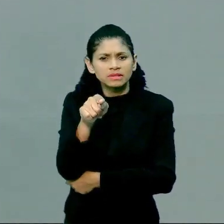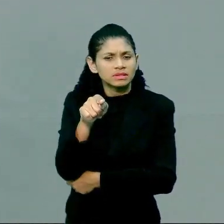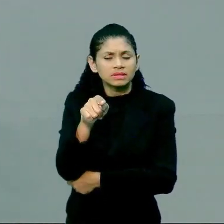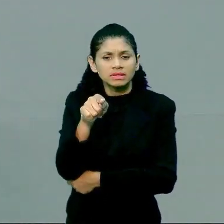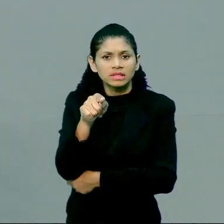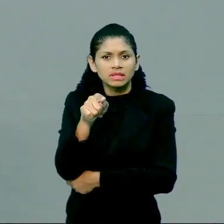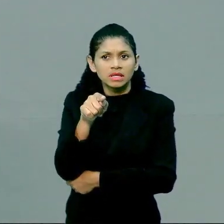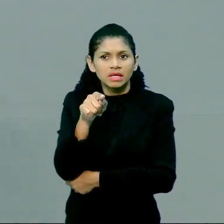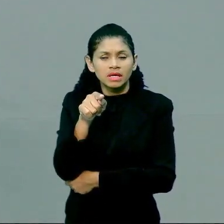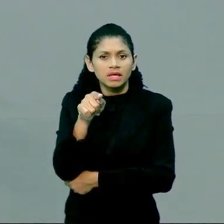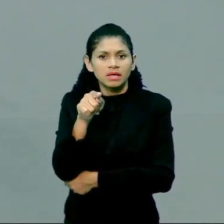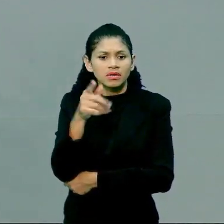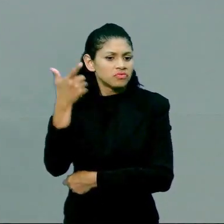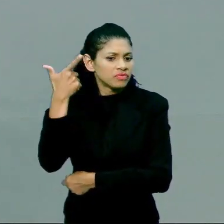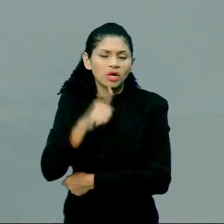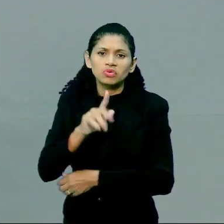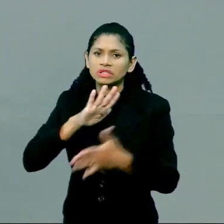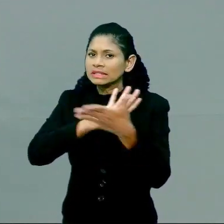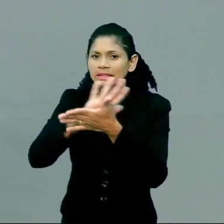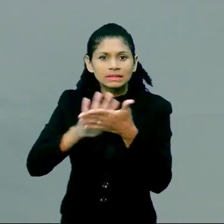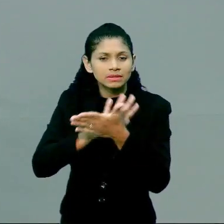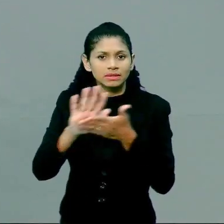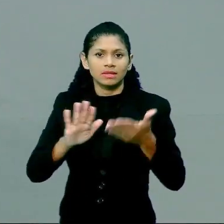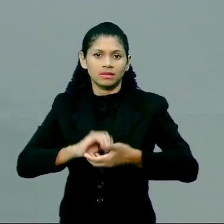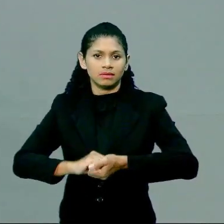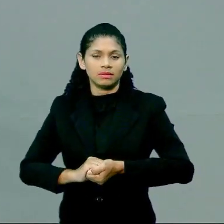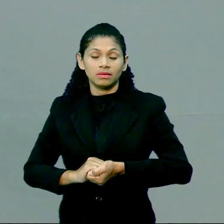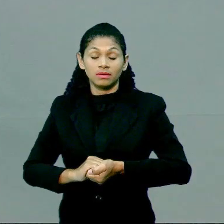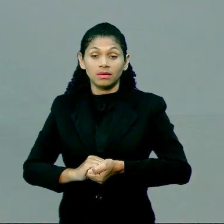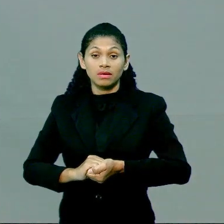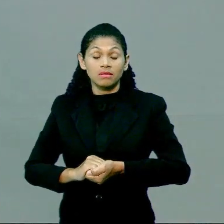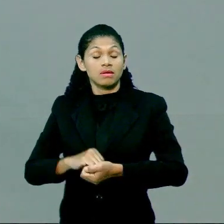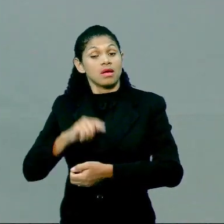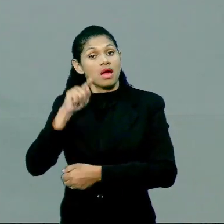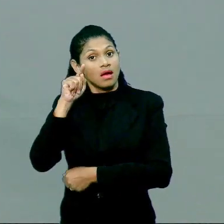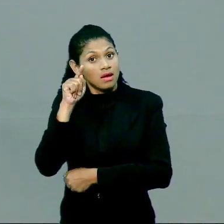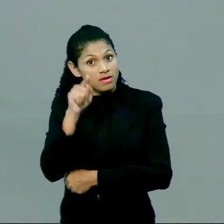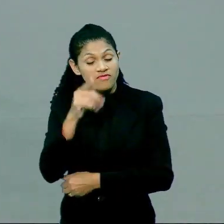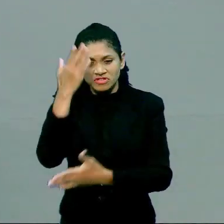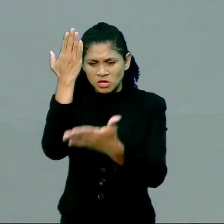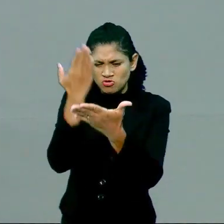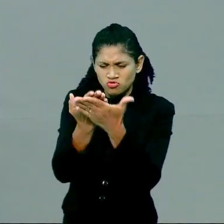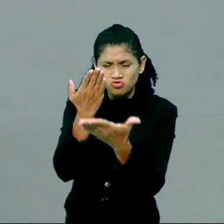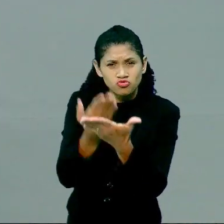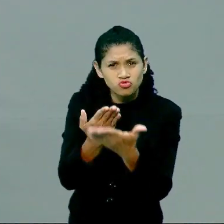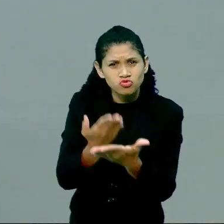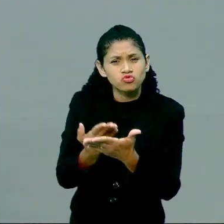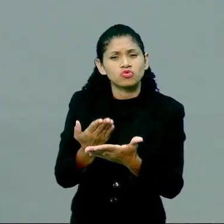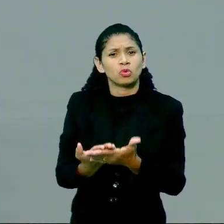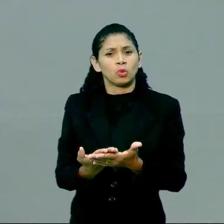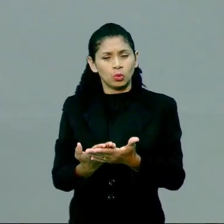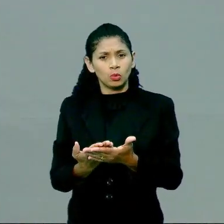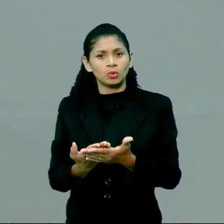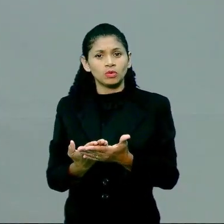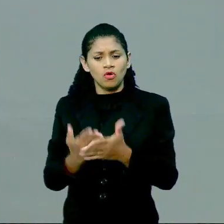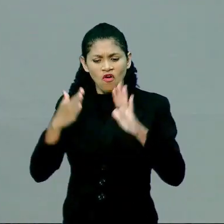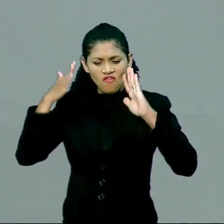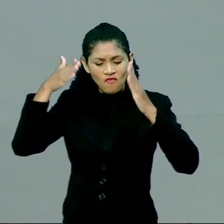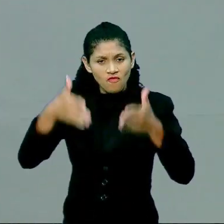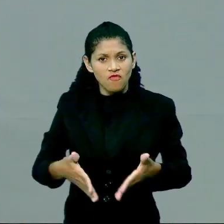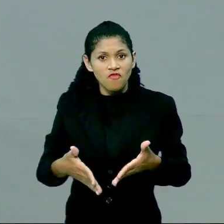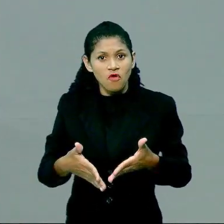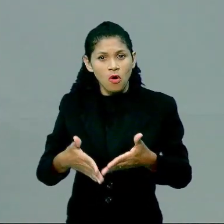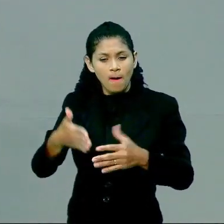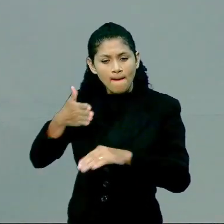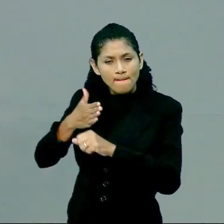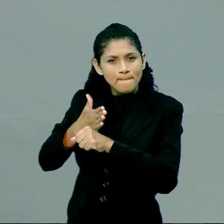esse nem aí não vai não vai passar em nada aí você vai lá estuda aqui com a gente não treina nem legal foca passa